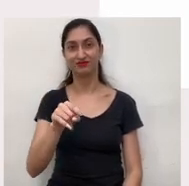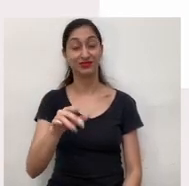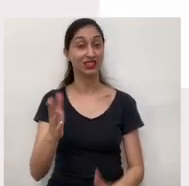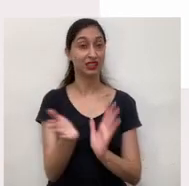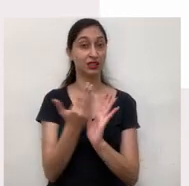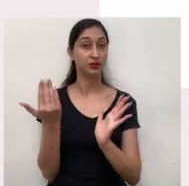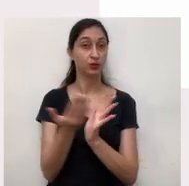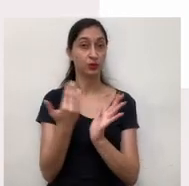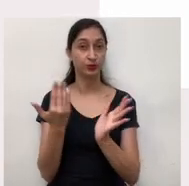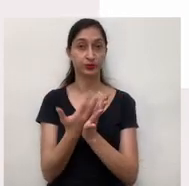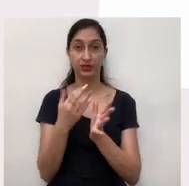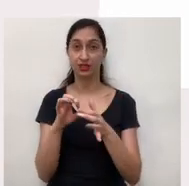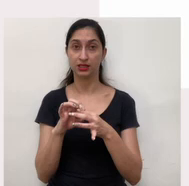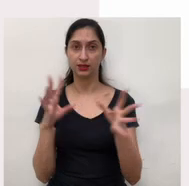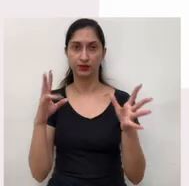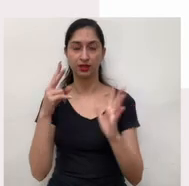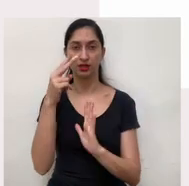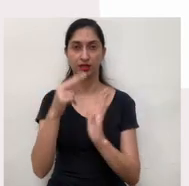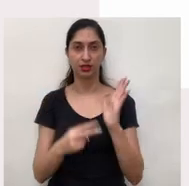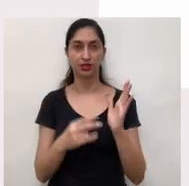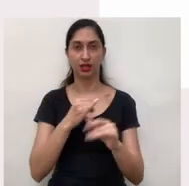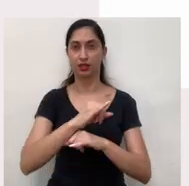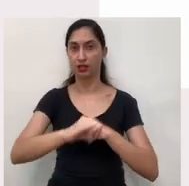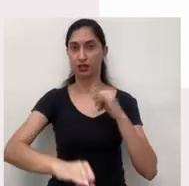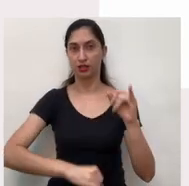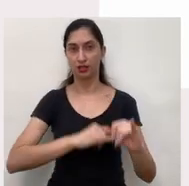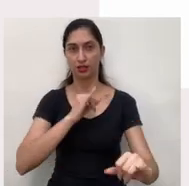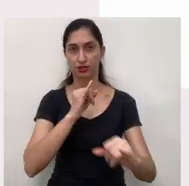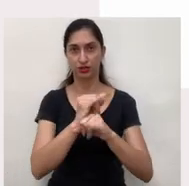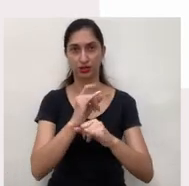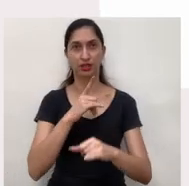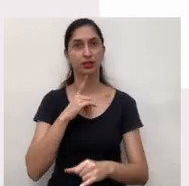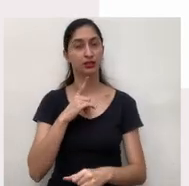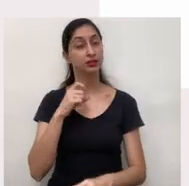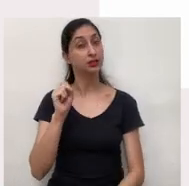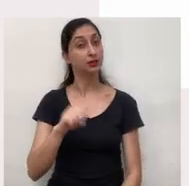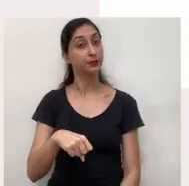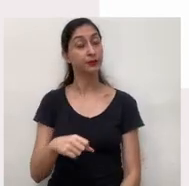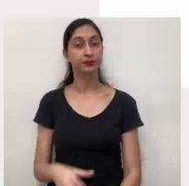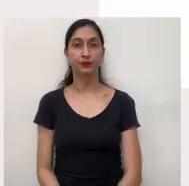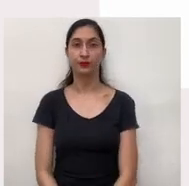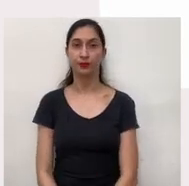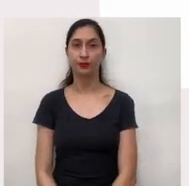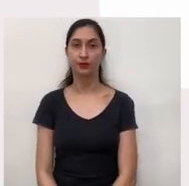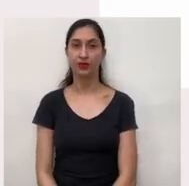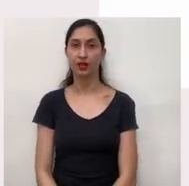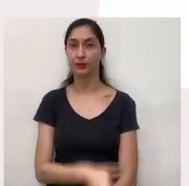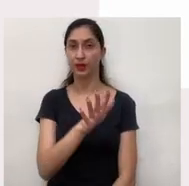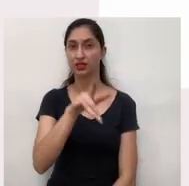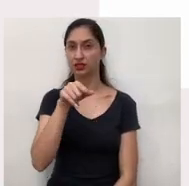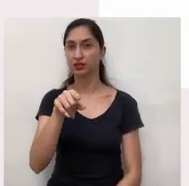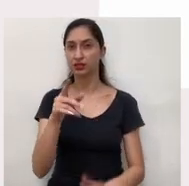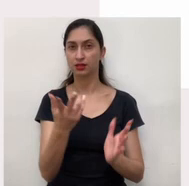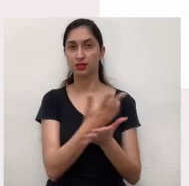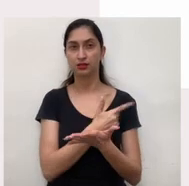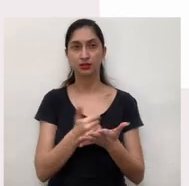inteiro está disponibilizado na internet, né? Mas é isso, é um